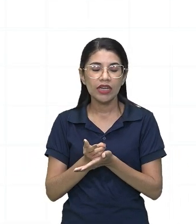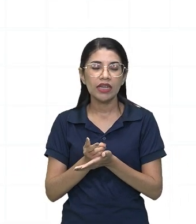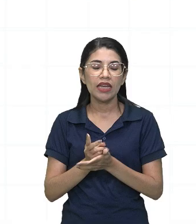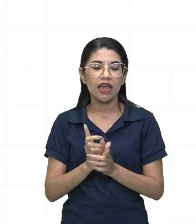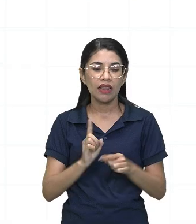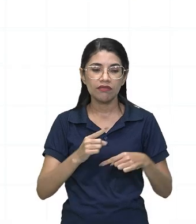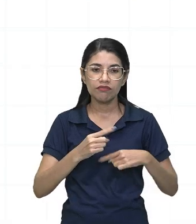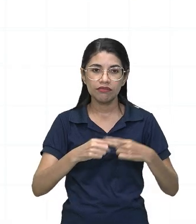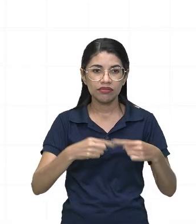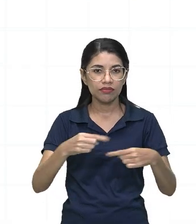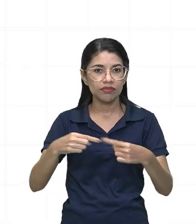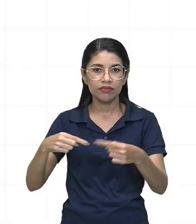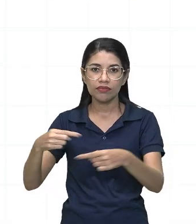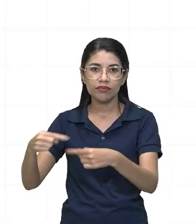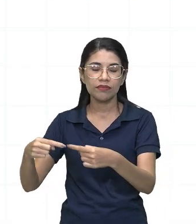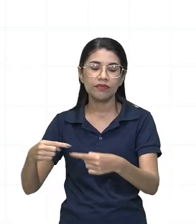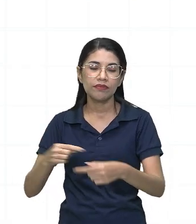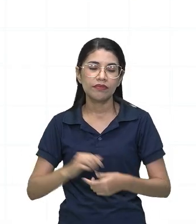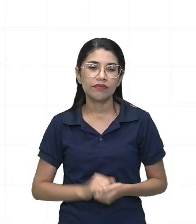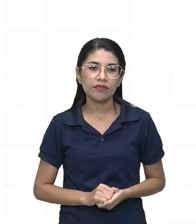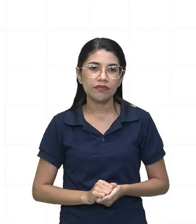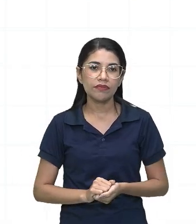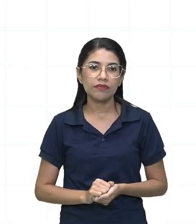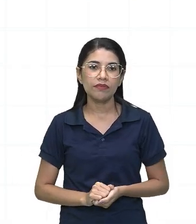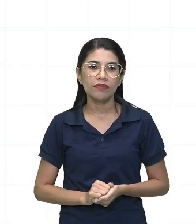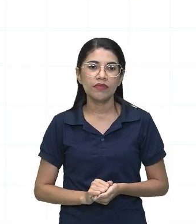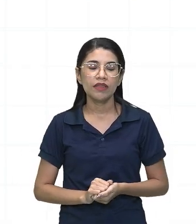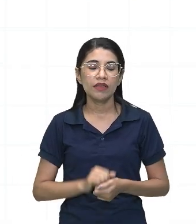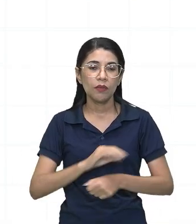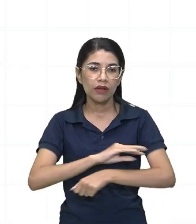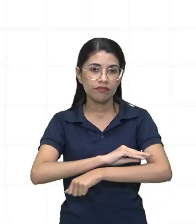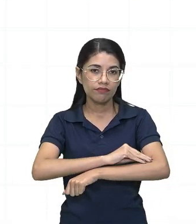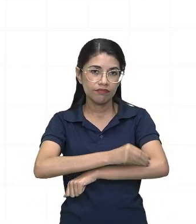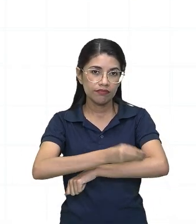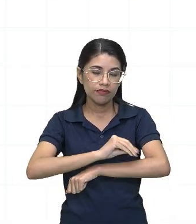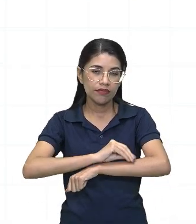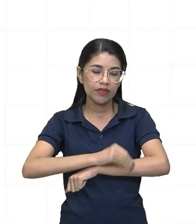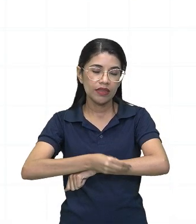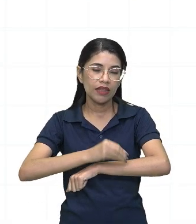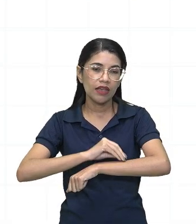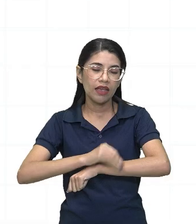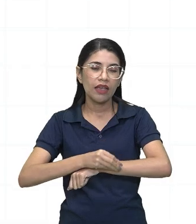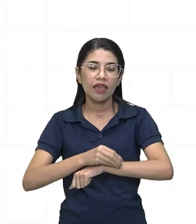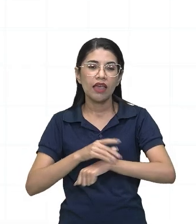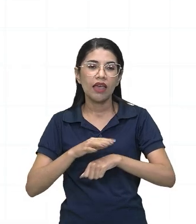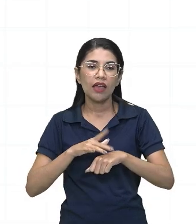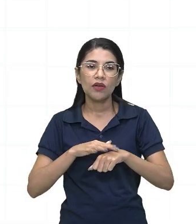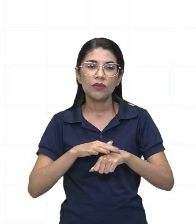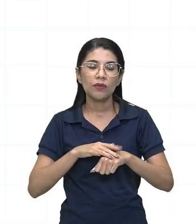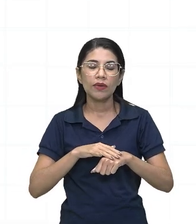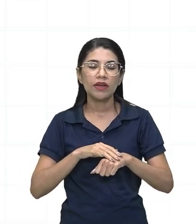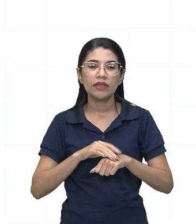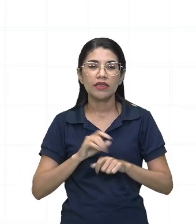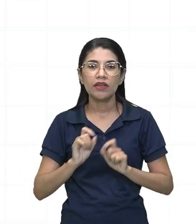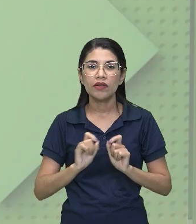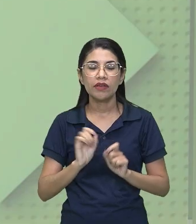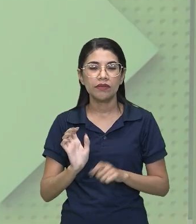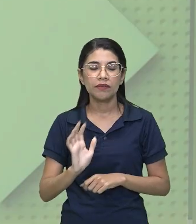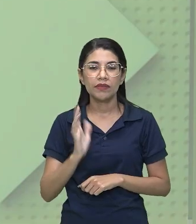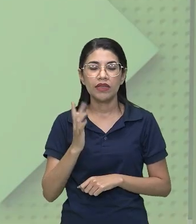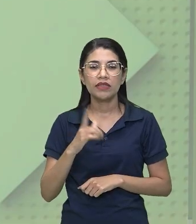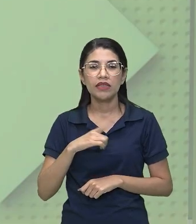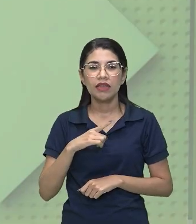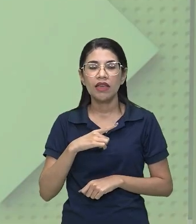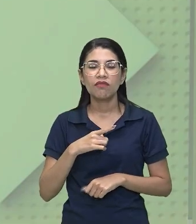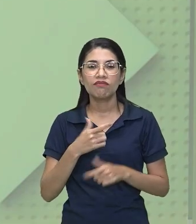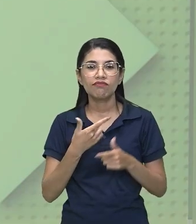para outros indivíduos, né? Então, a hanseníase, ela é uma doença que, além de todo o problema